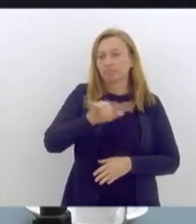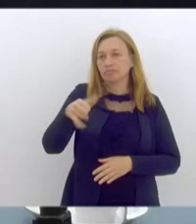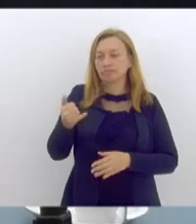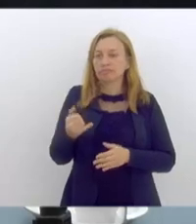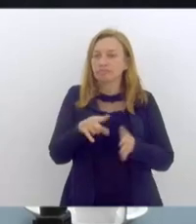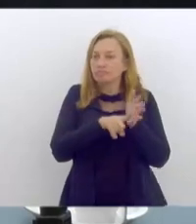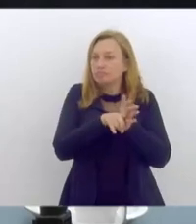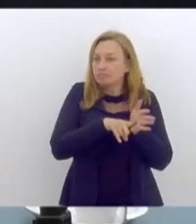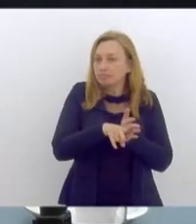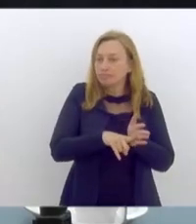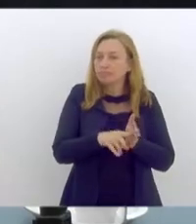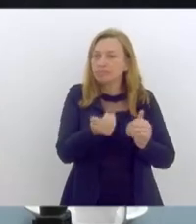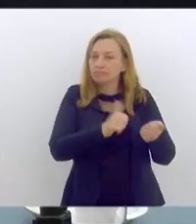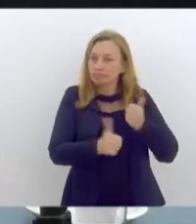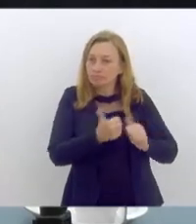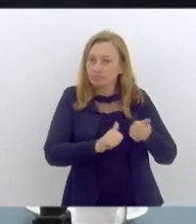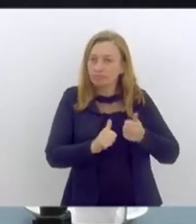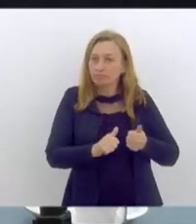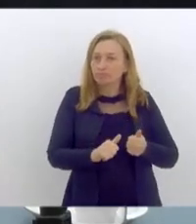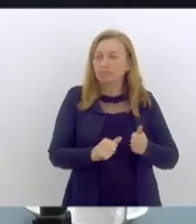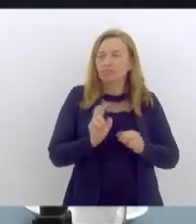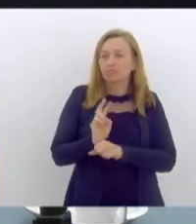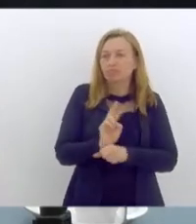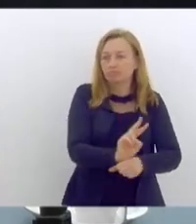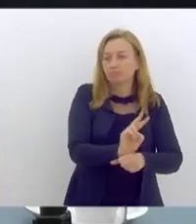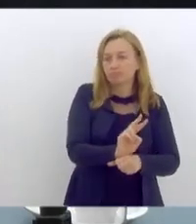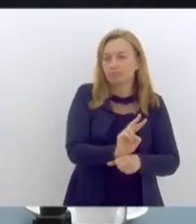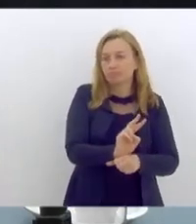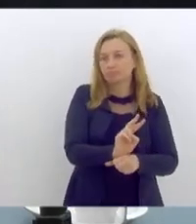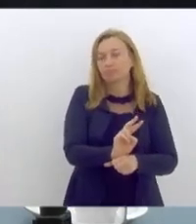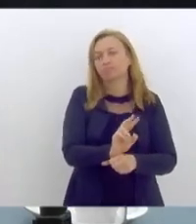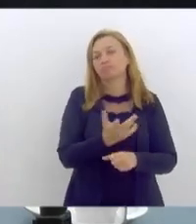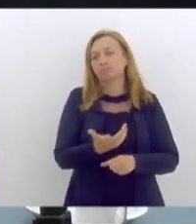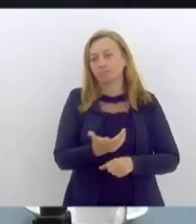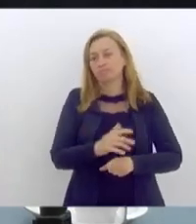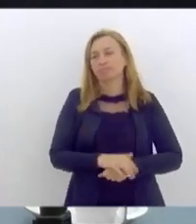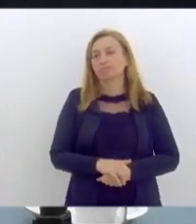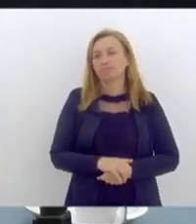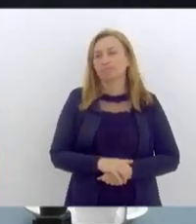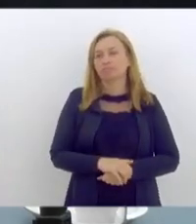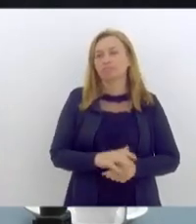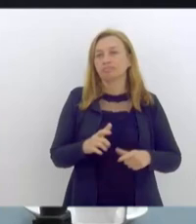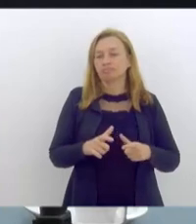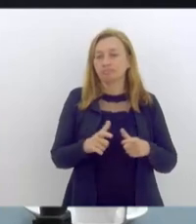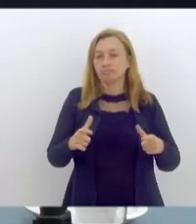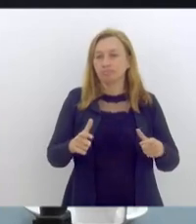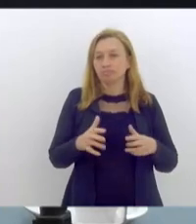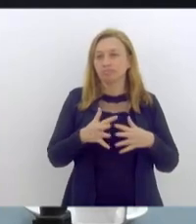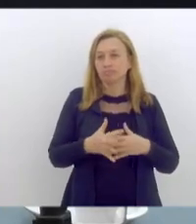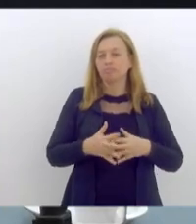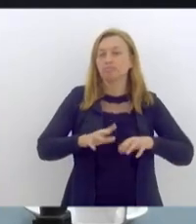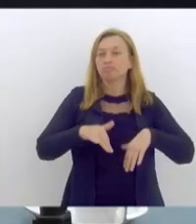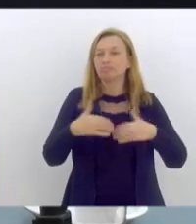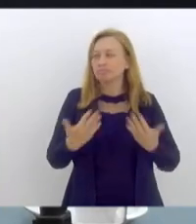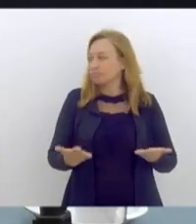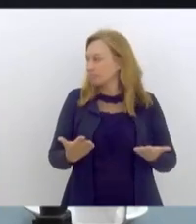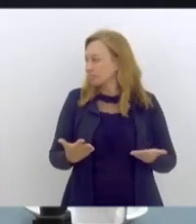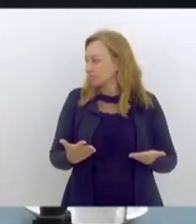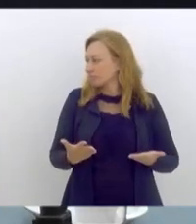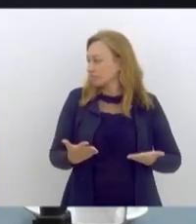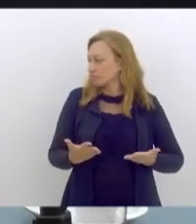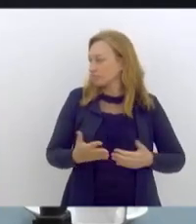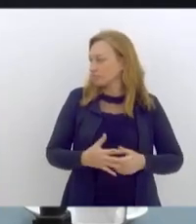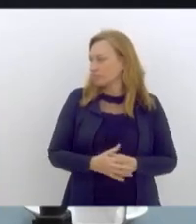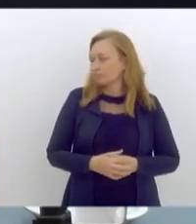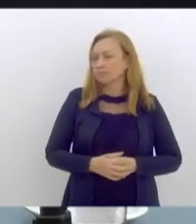avaliar né os empréstimos que são feitos pela lingerie são muito contam com grande compliance então ela não passam todos